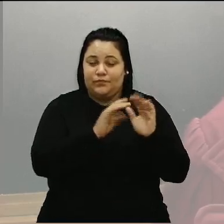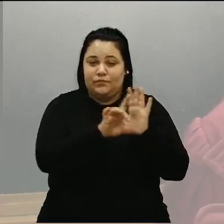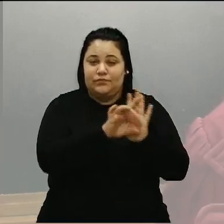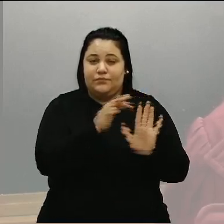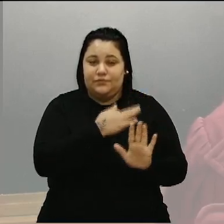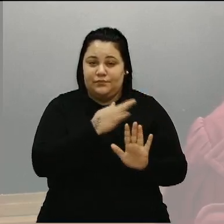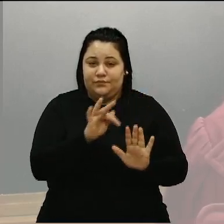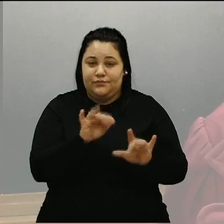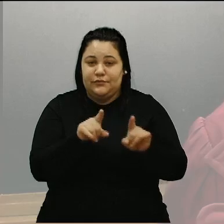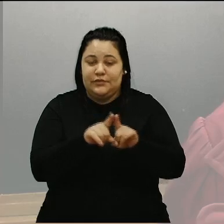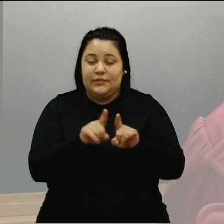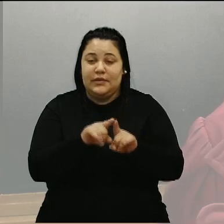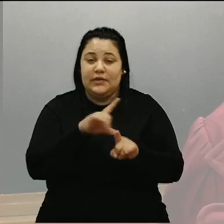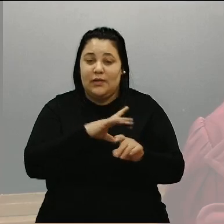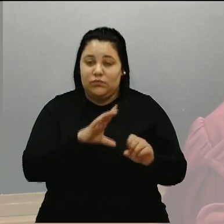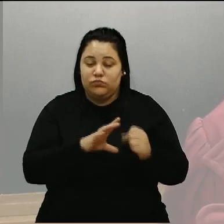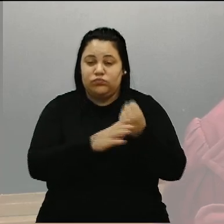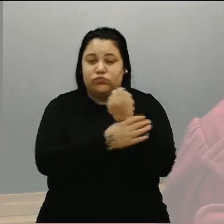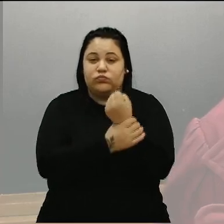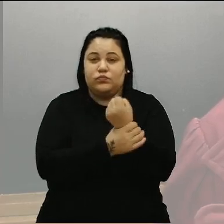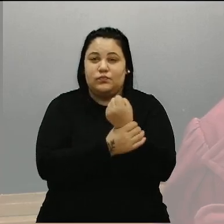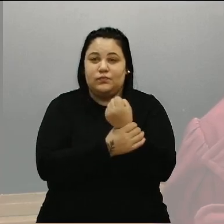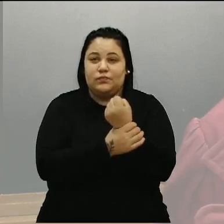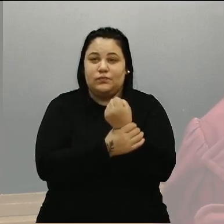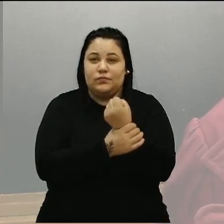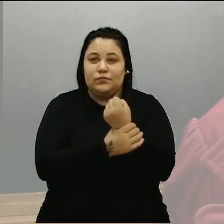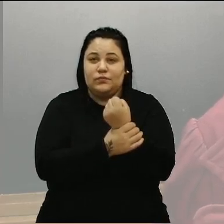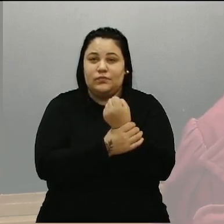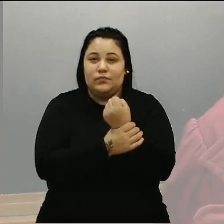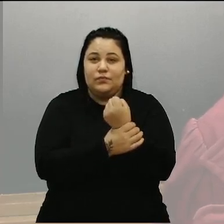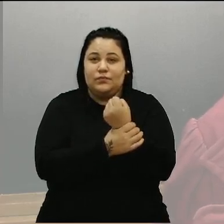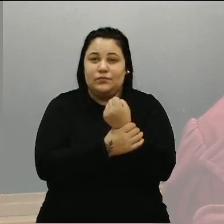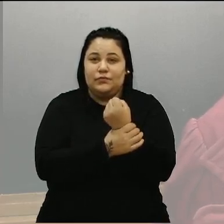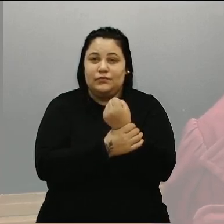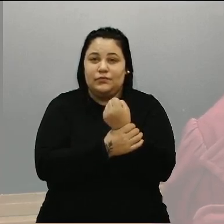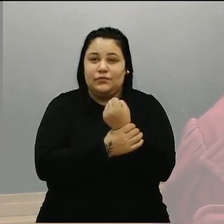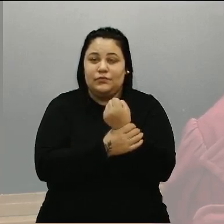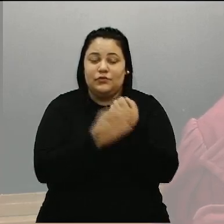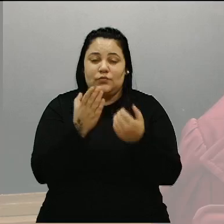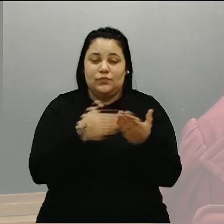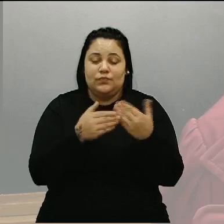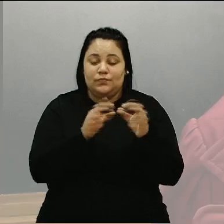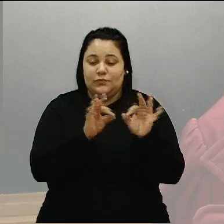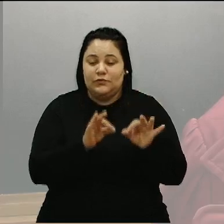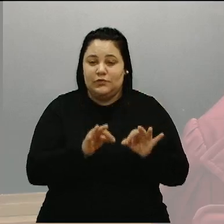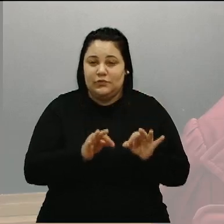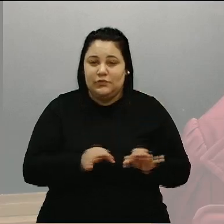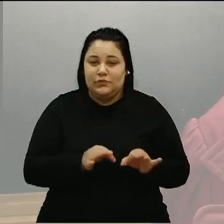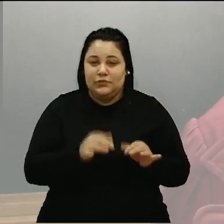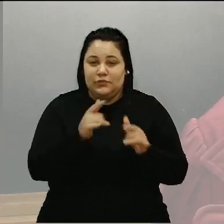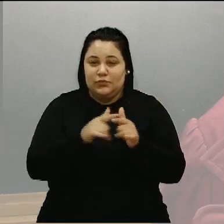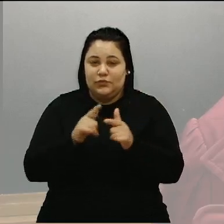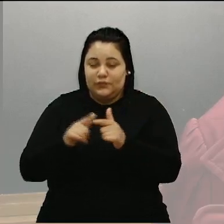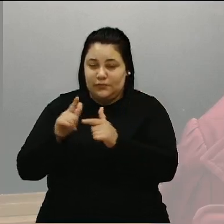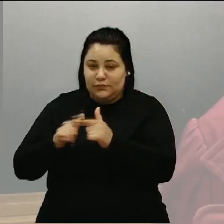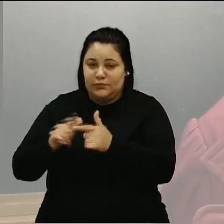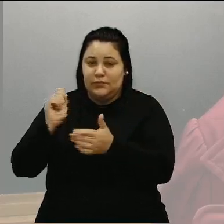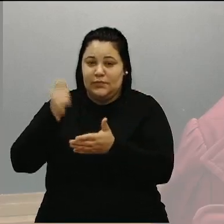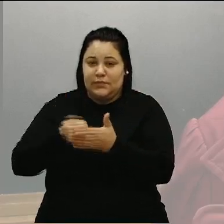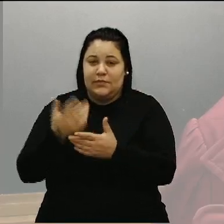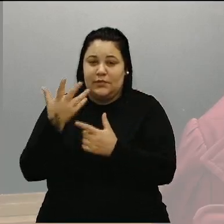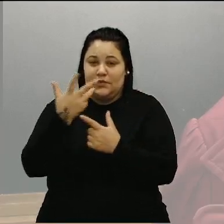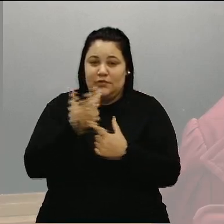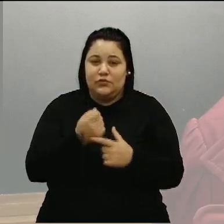federal garante a conformidade do Financiarte com as políticas nacionais de incentivo à cultura, assegurando